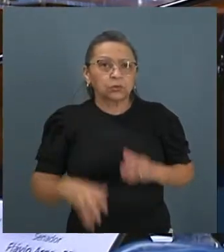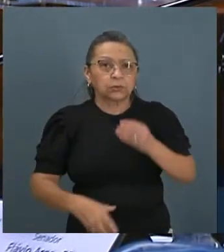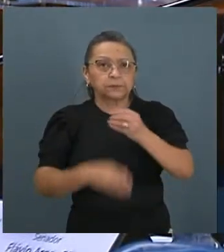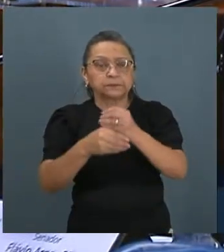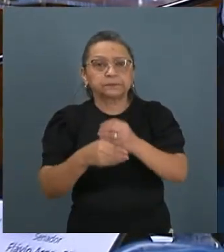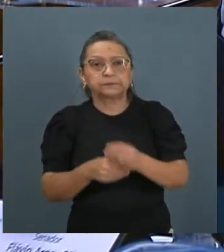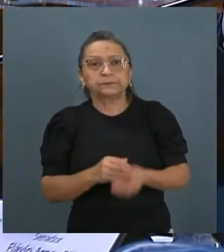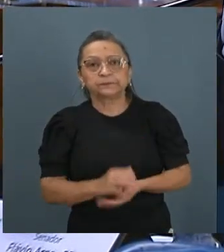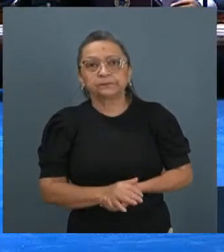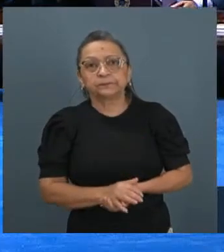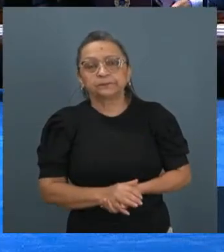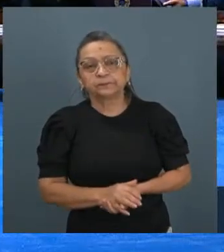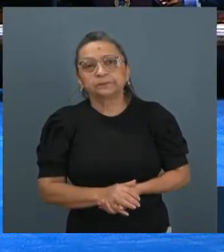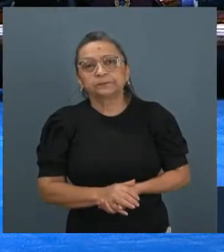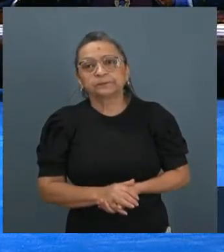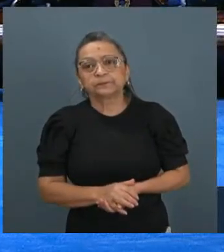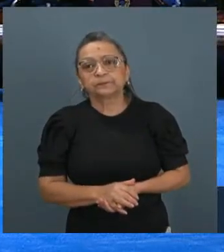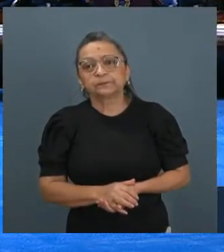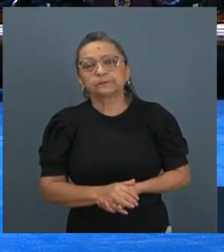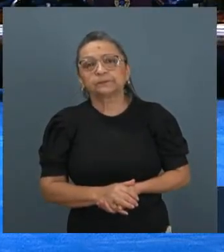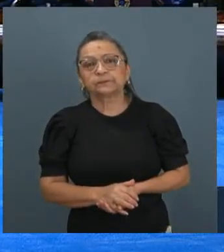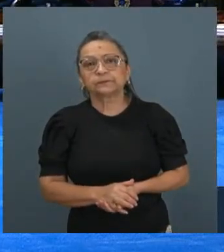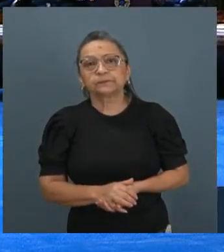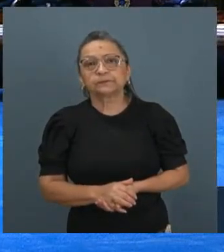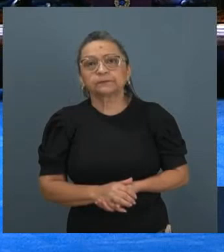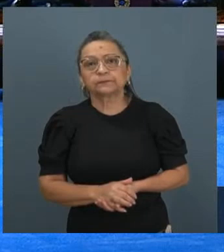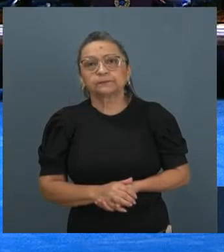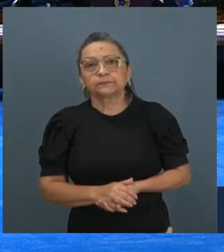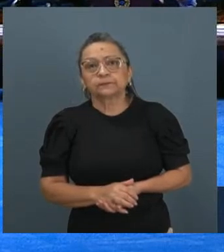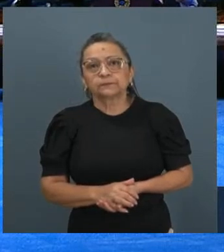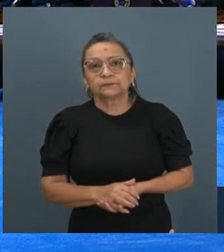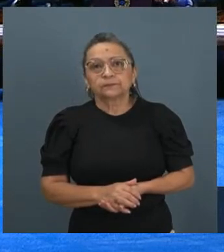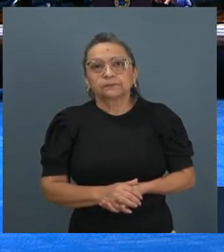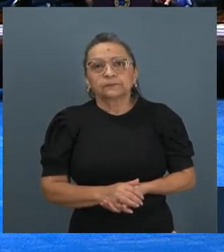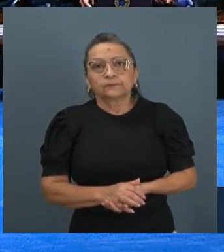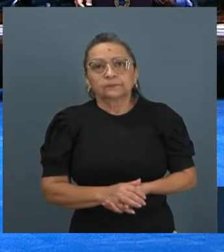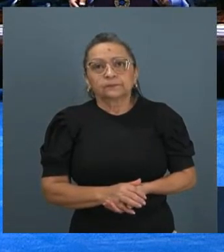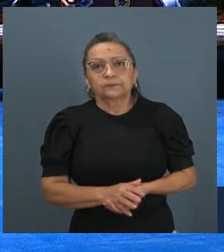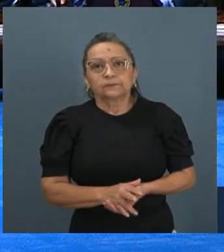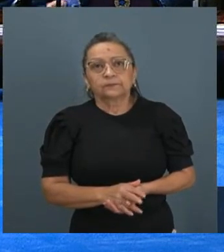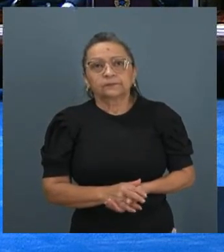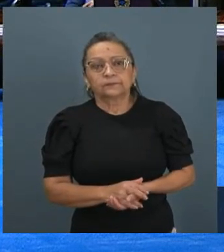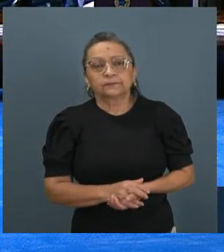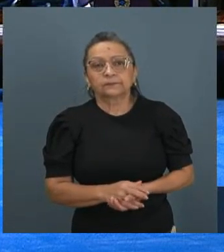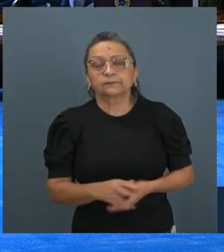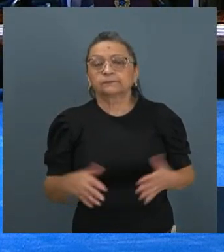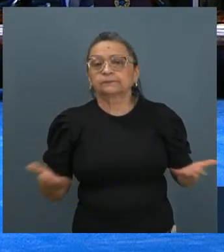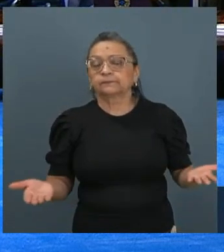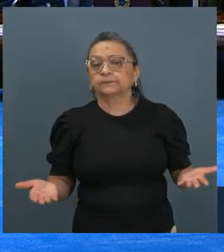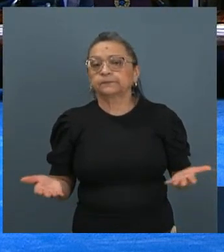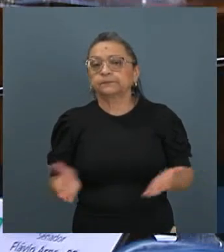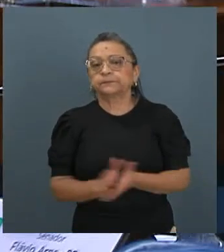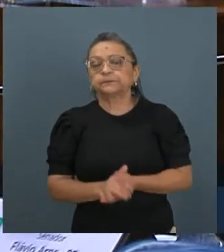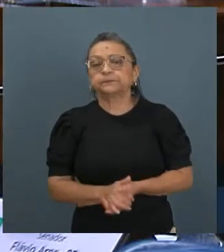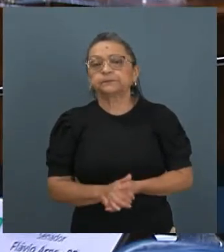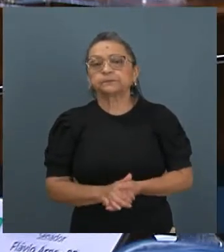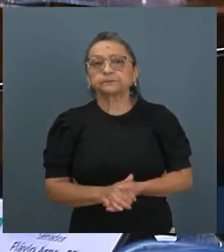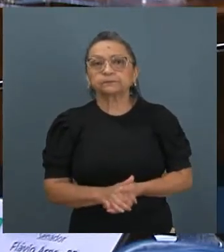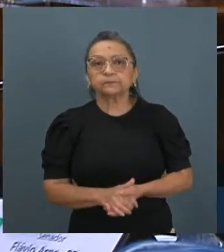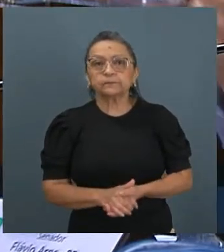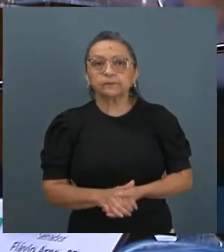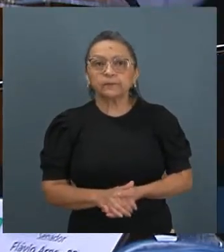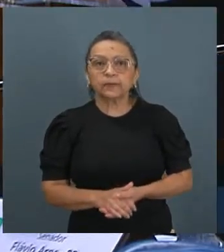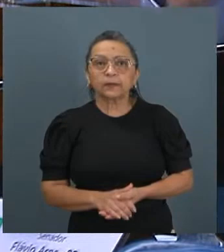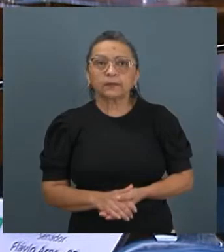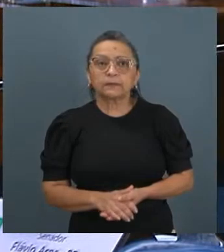Com certeza, senador Flávio Arnes. Pedido de Vossa Excelência é quase uma ordem para esse senador. Por favor, né?